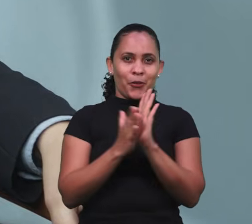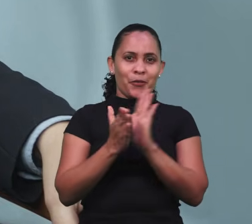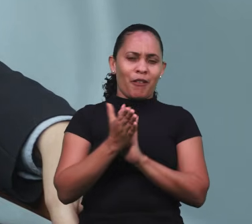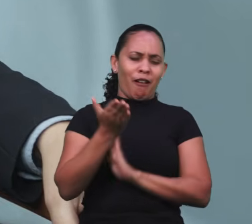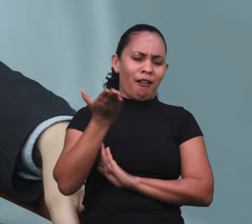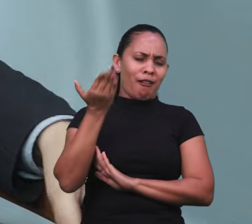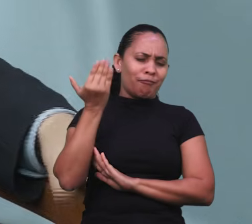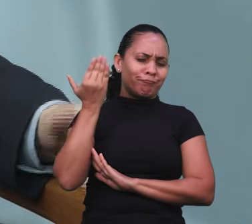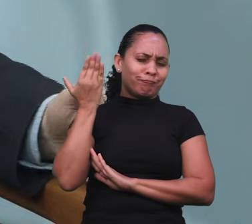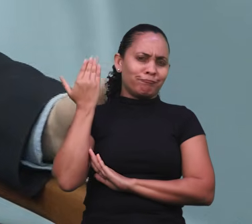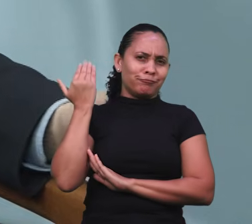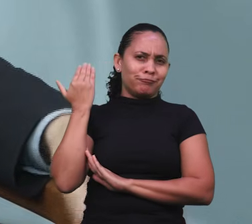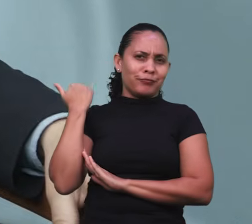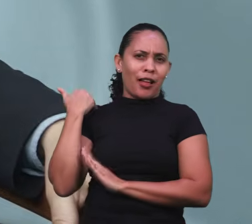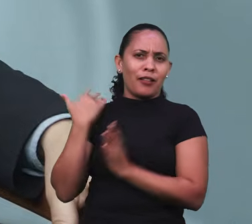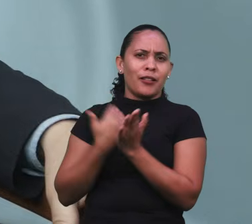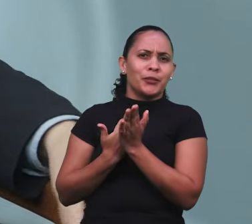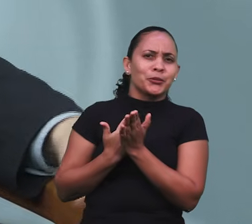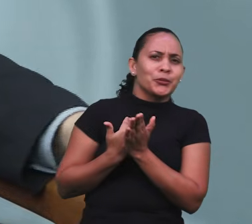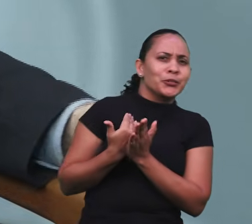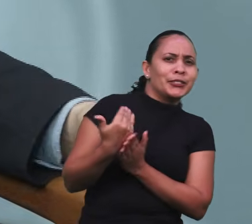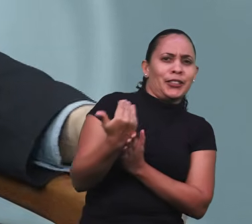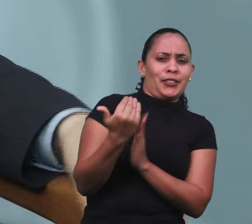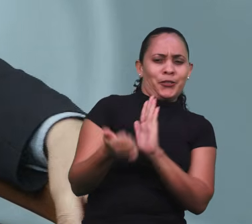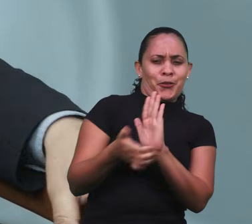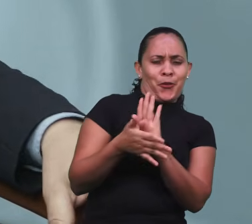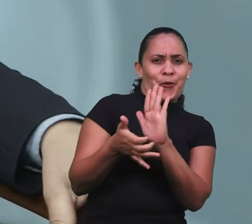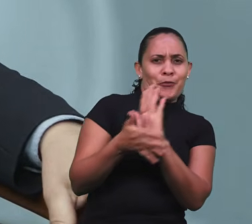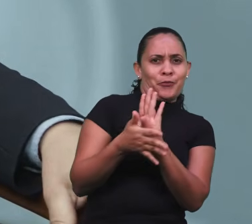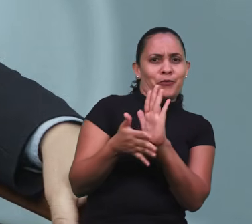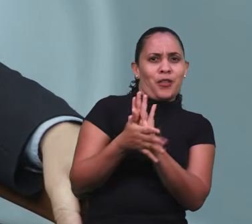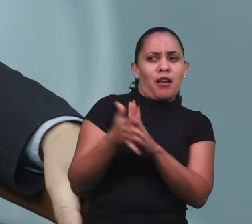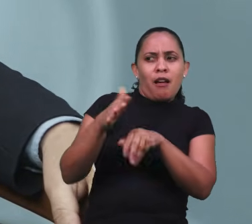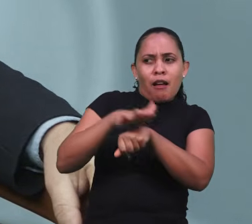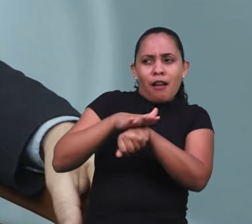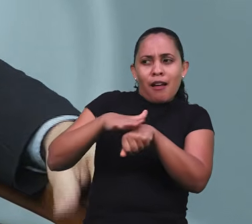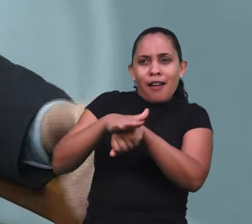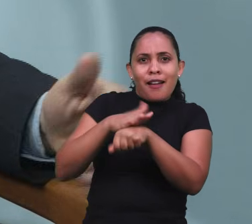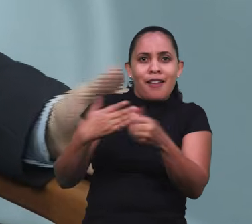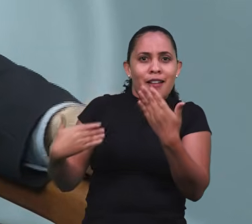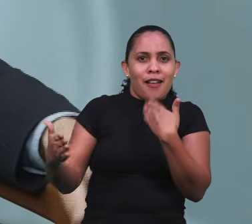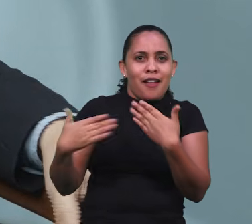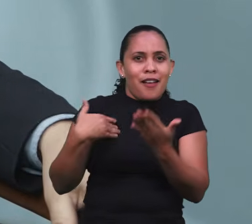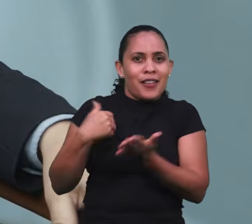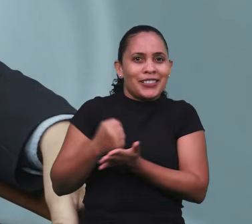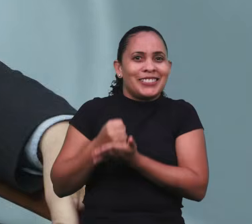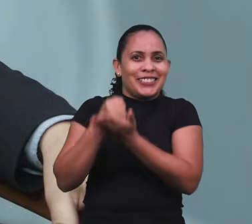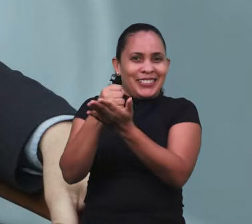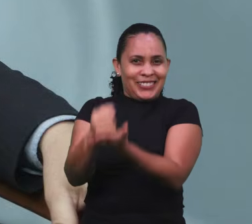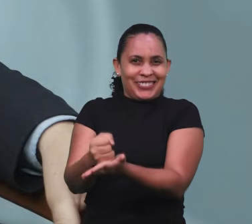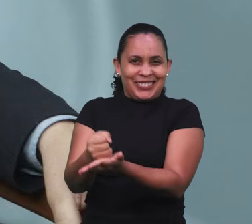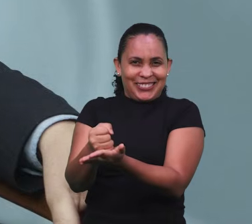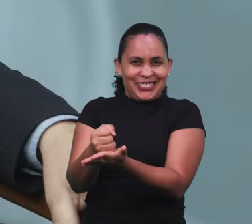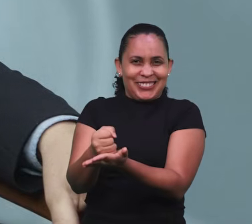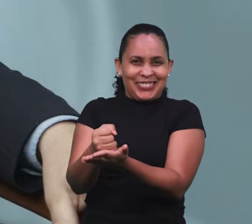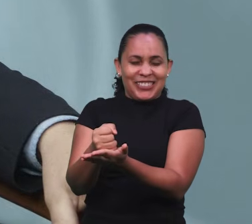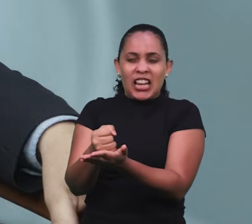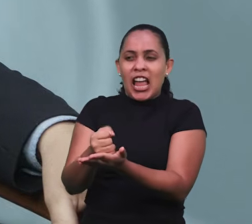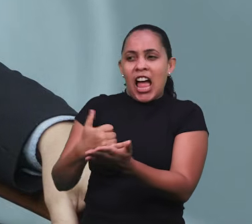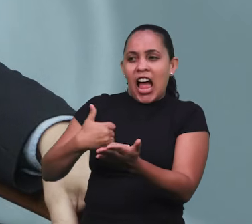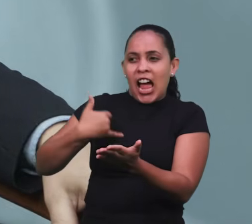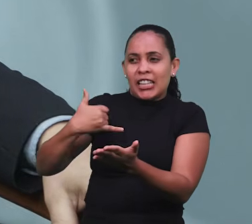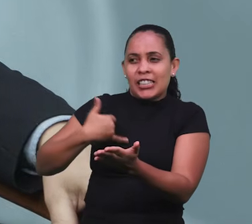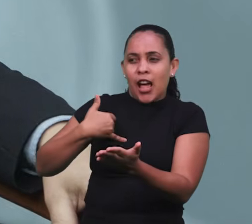os louvores antigos da obra, que lá no início, louvor que estão na coletânea, conversa. O nome do grupo é Assistência à